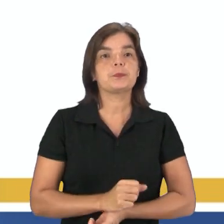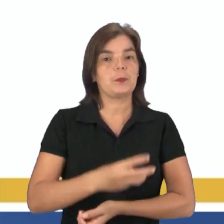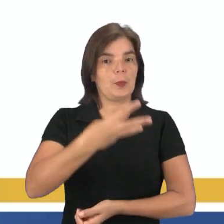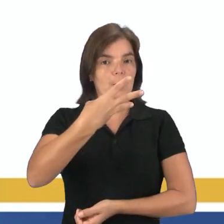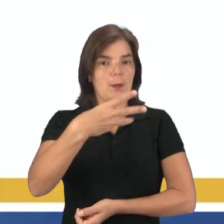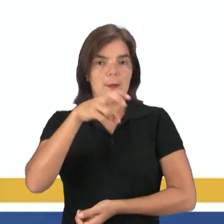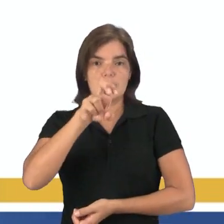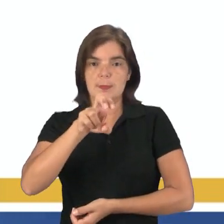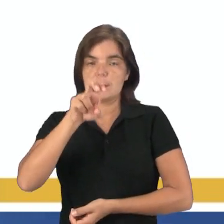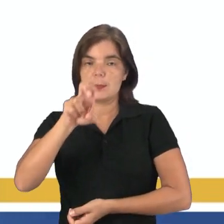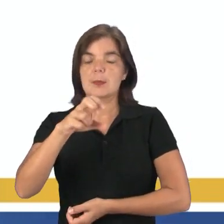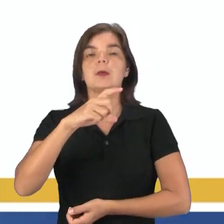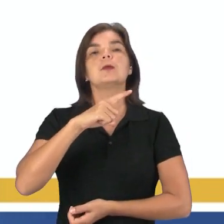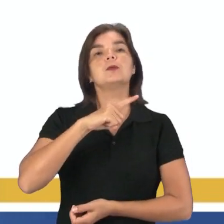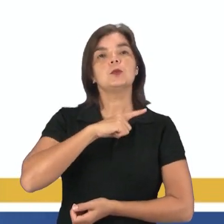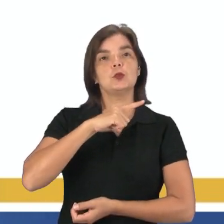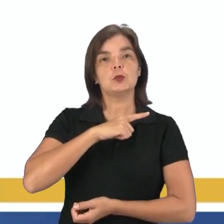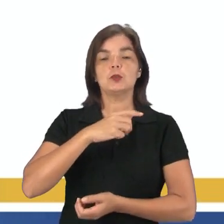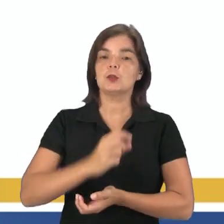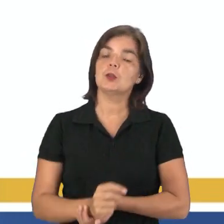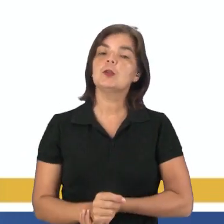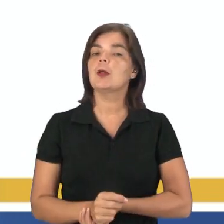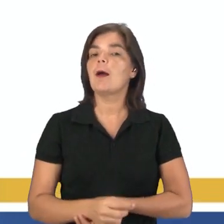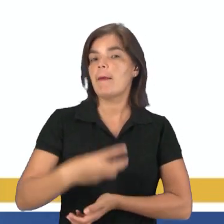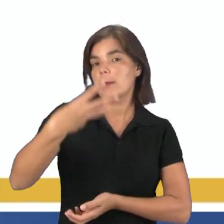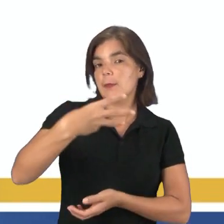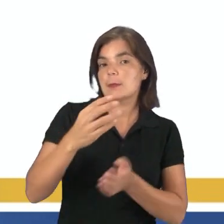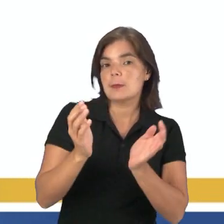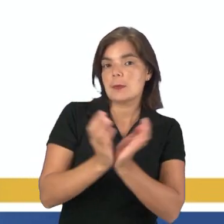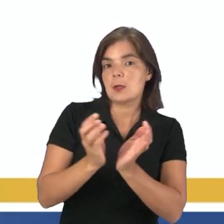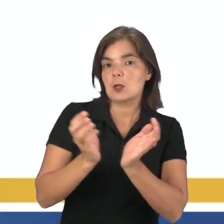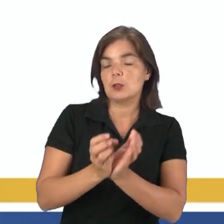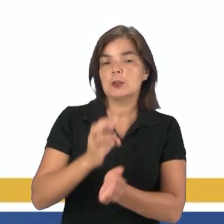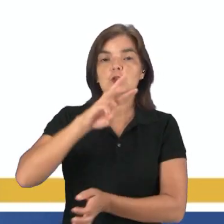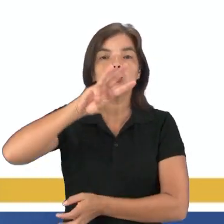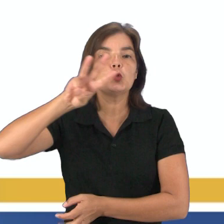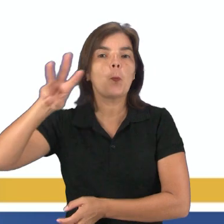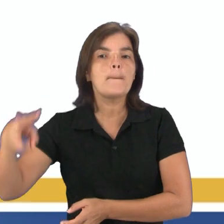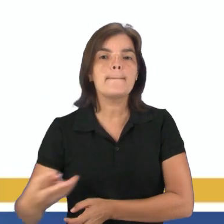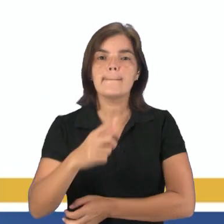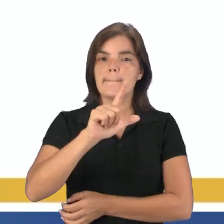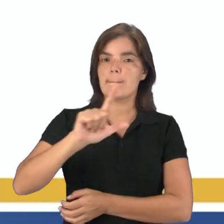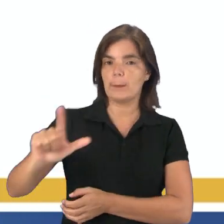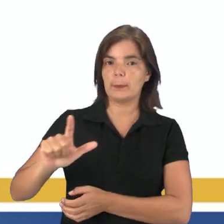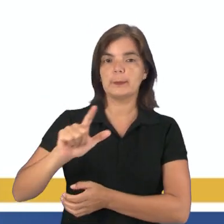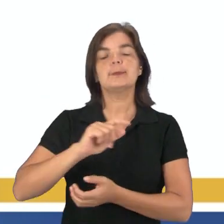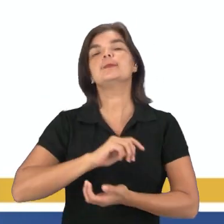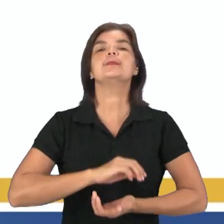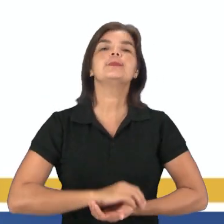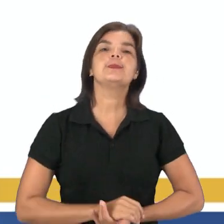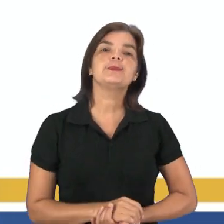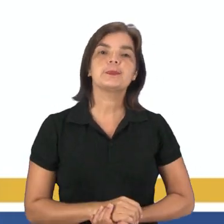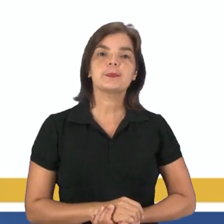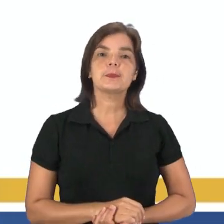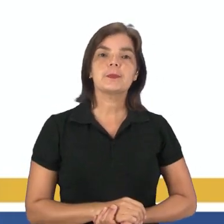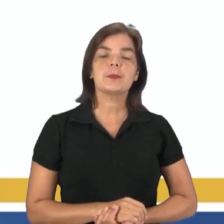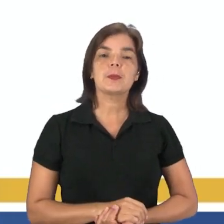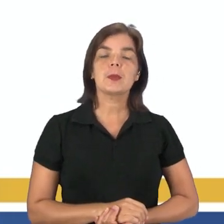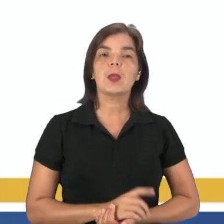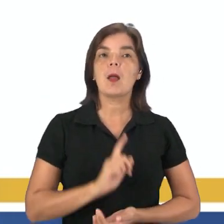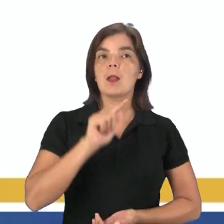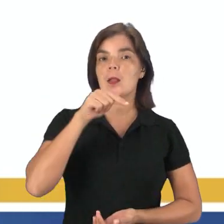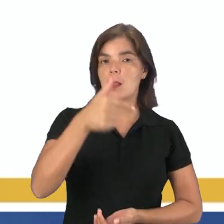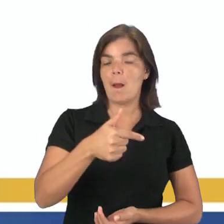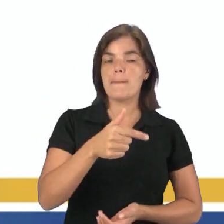3 algarismos, nós chamamos de terceira classe e nós chamamos de classe dos milhões.